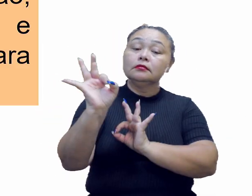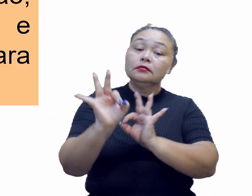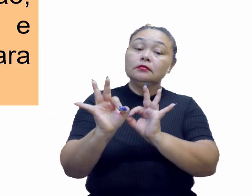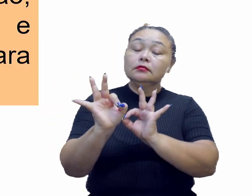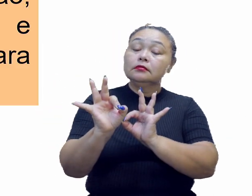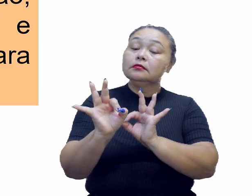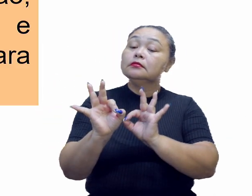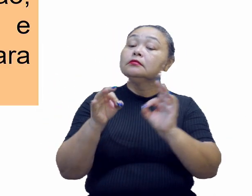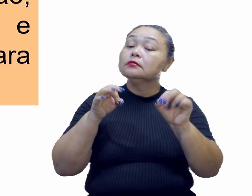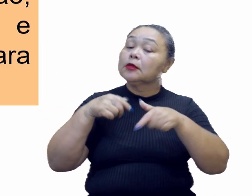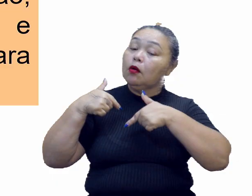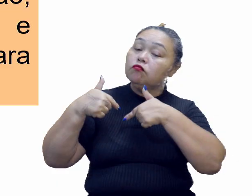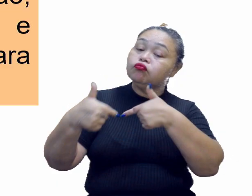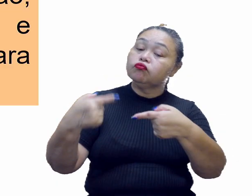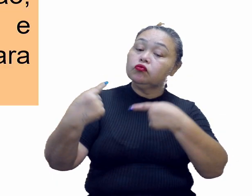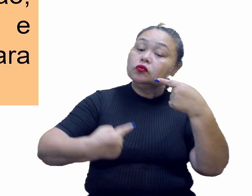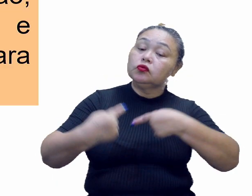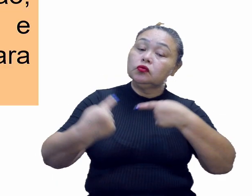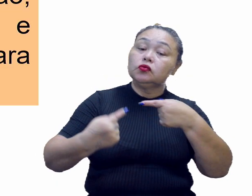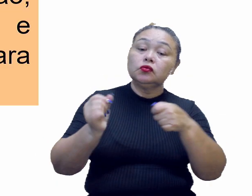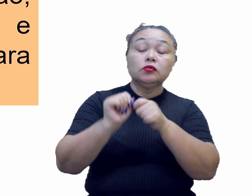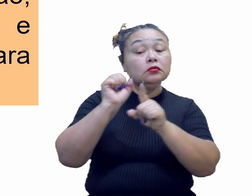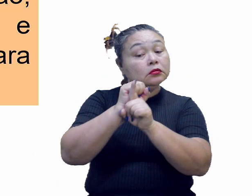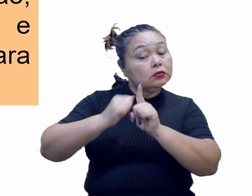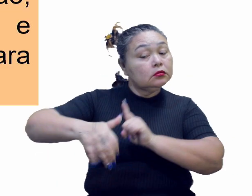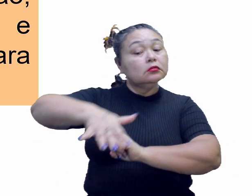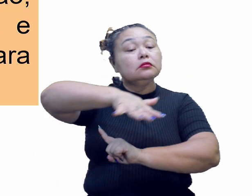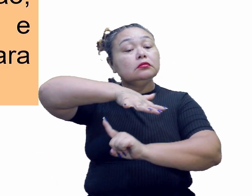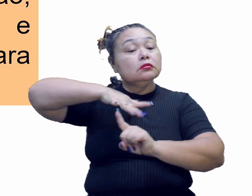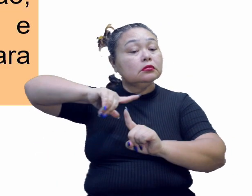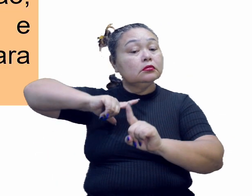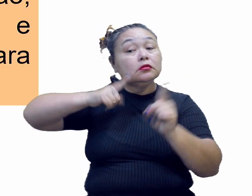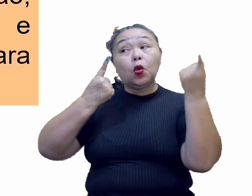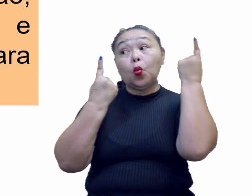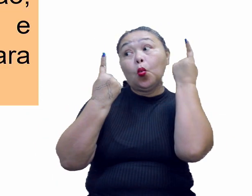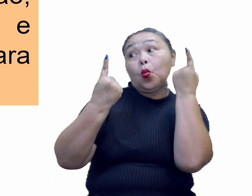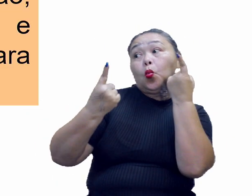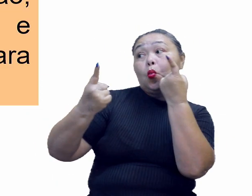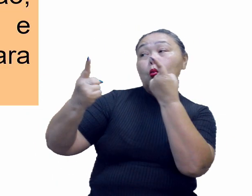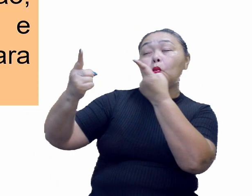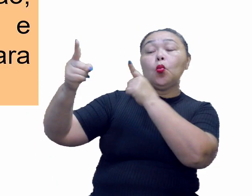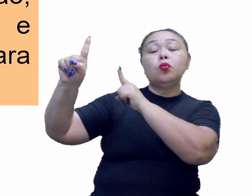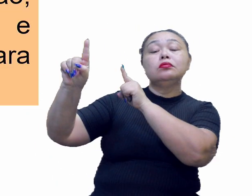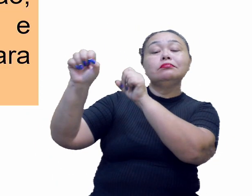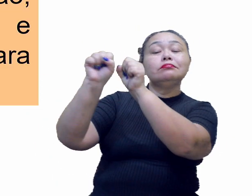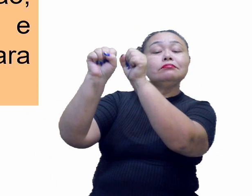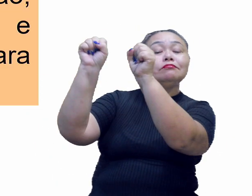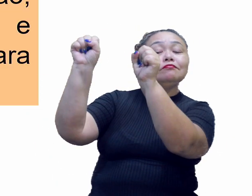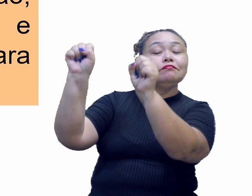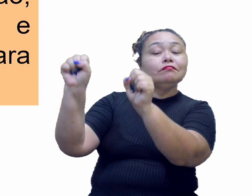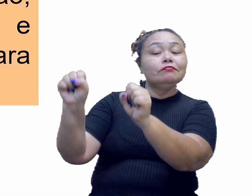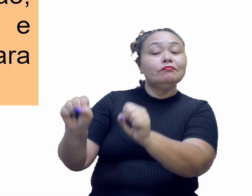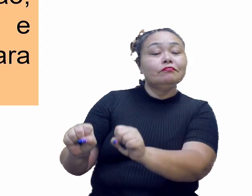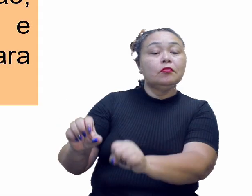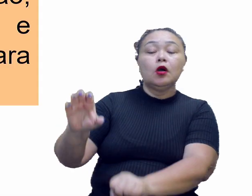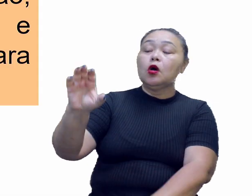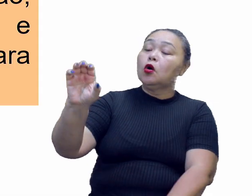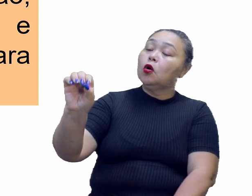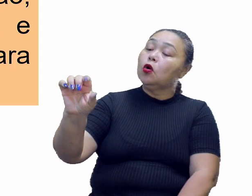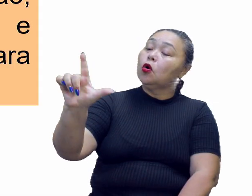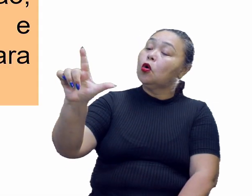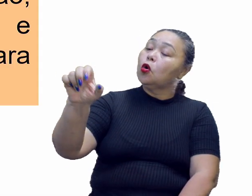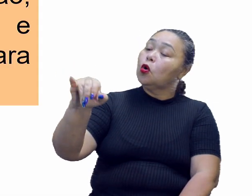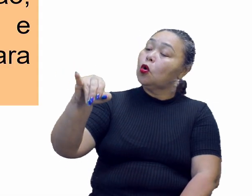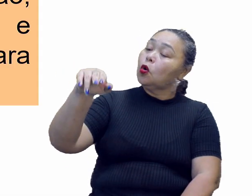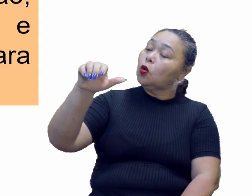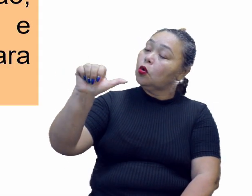organizaram lutas políticas e lutas sociais contra esse sistema colonialista que ali estava.